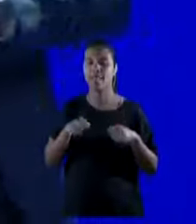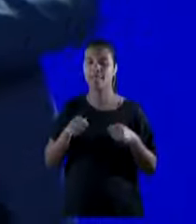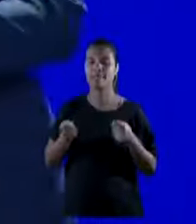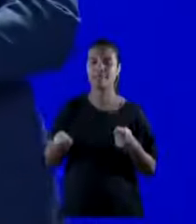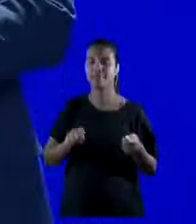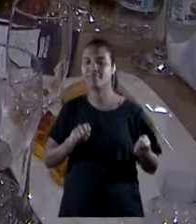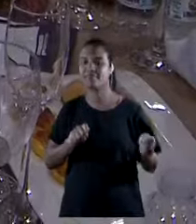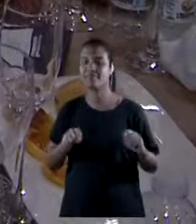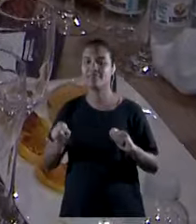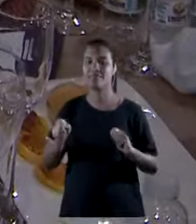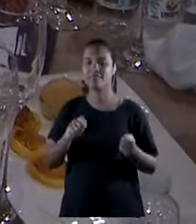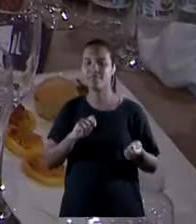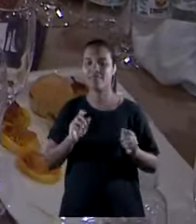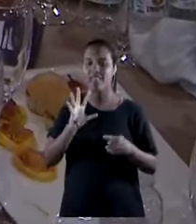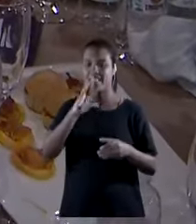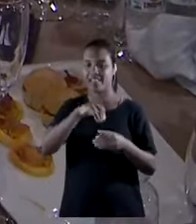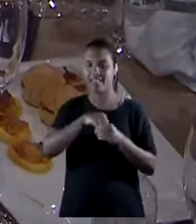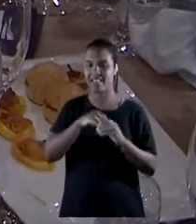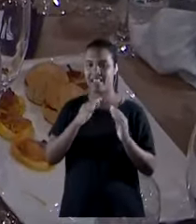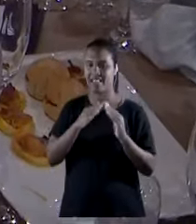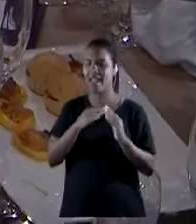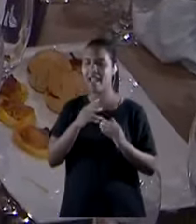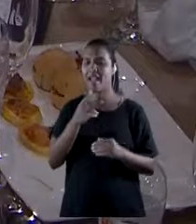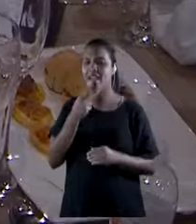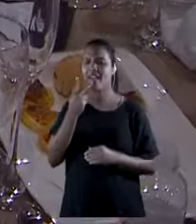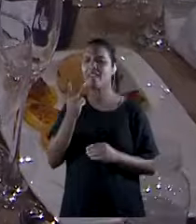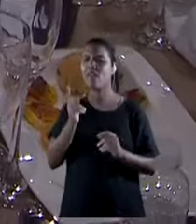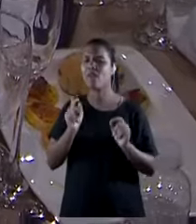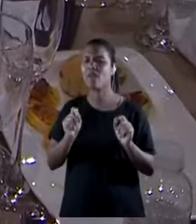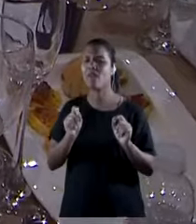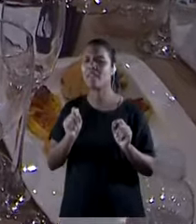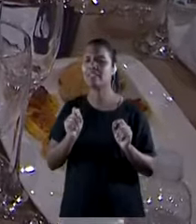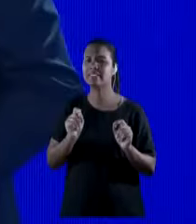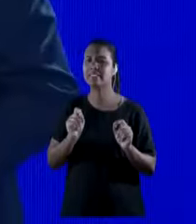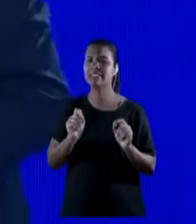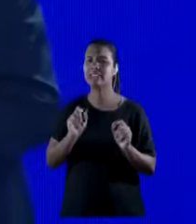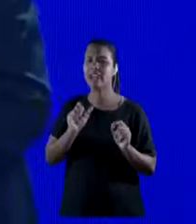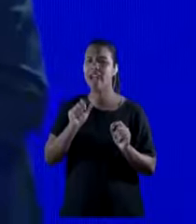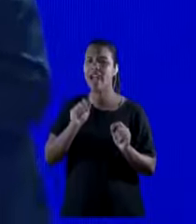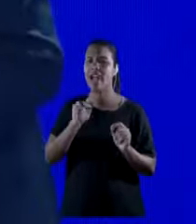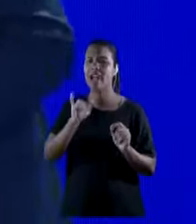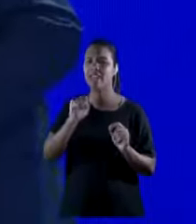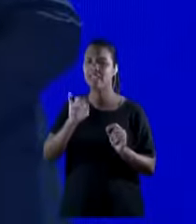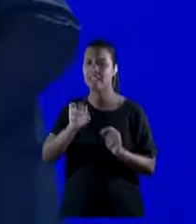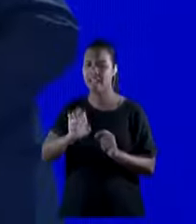leve. Depois daqui... Aliás, falar em after... Tem after. O que, que tem aqui? Tem after...